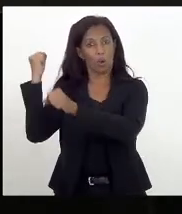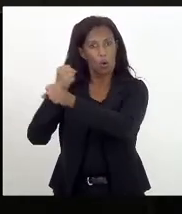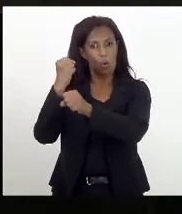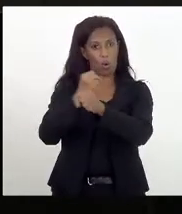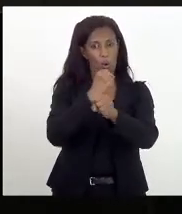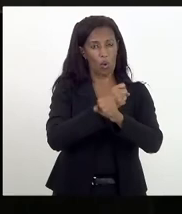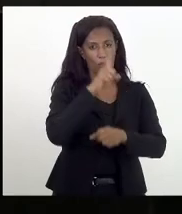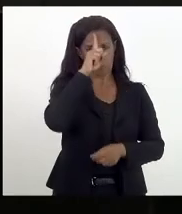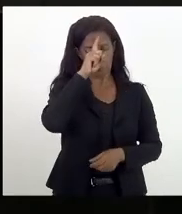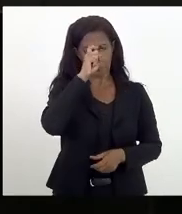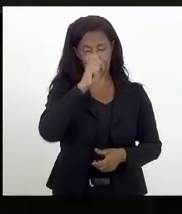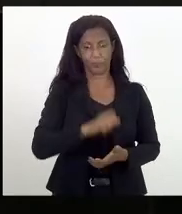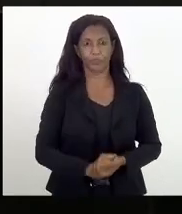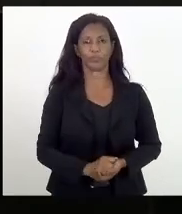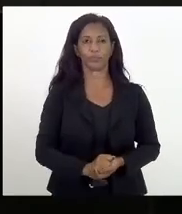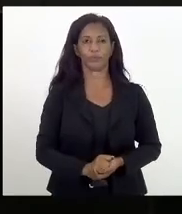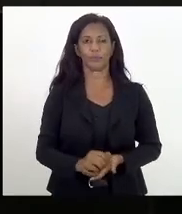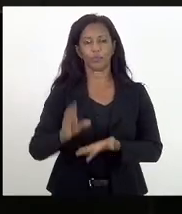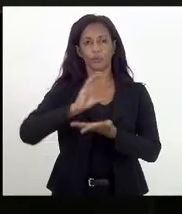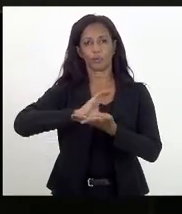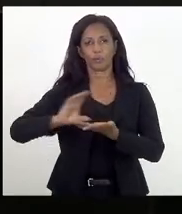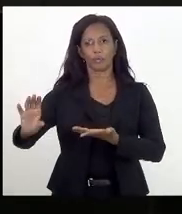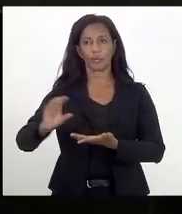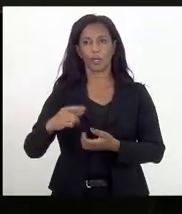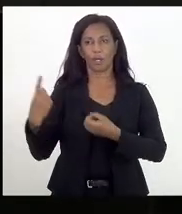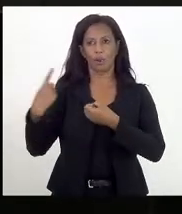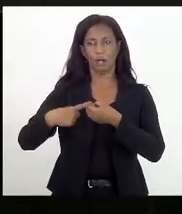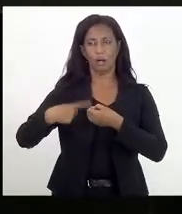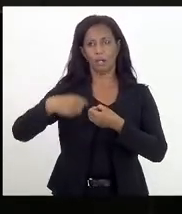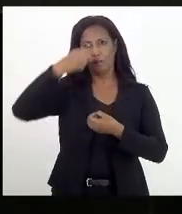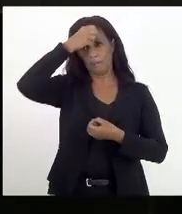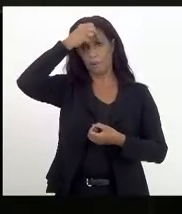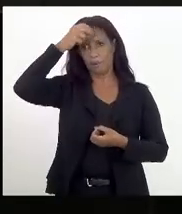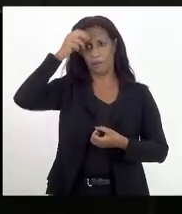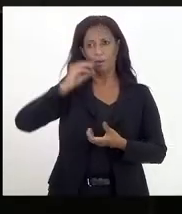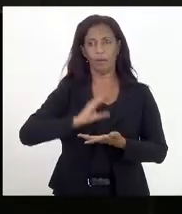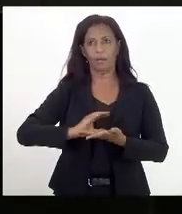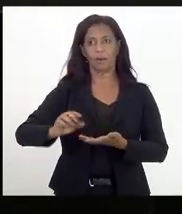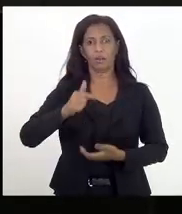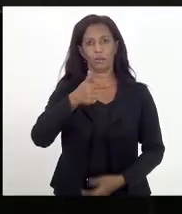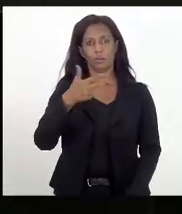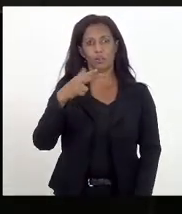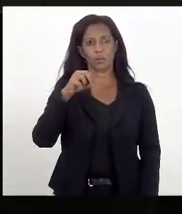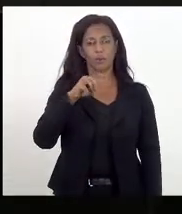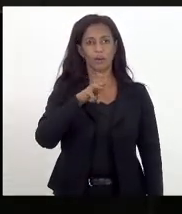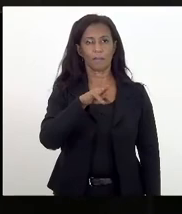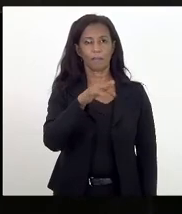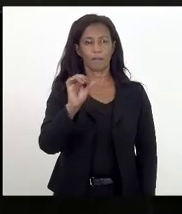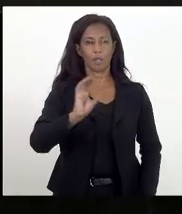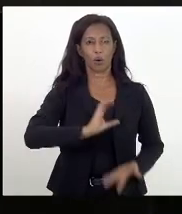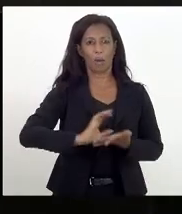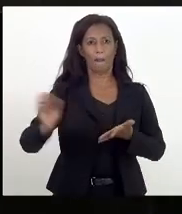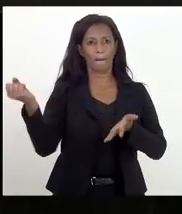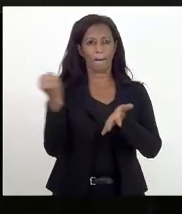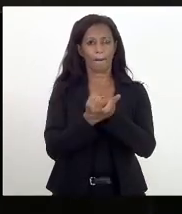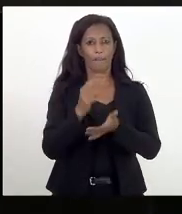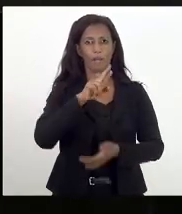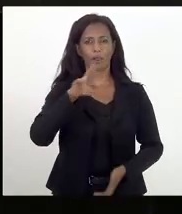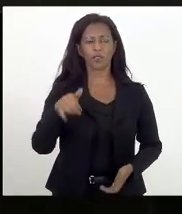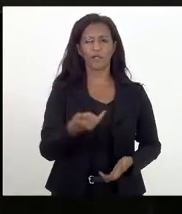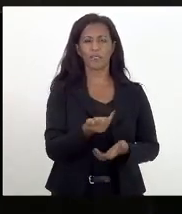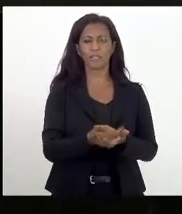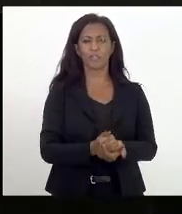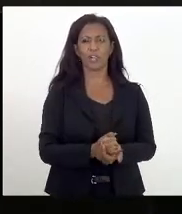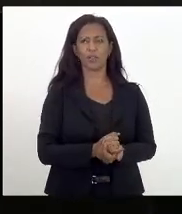os repasses para as unidades municipais de saúde investimento de 250 milhões Proposta no pacto RJ